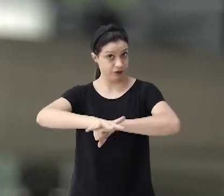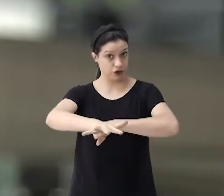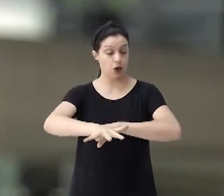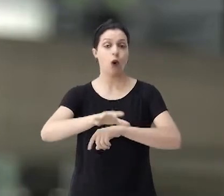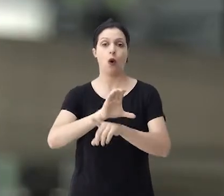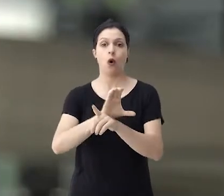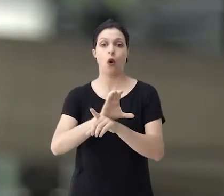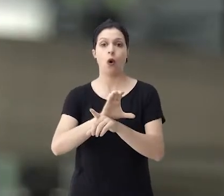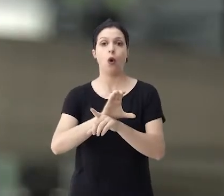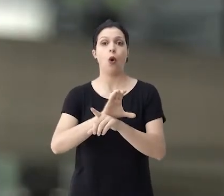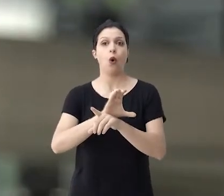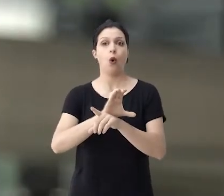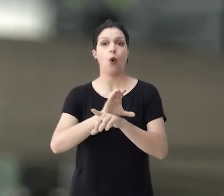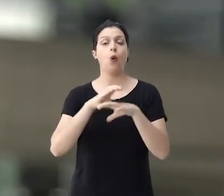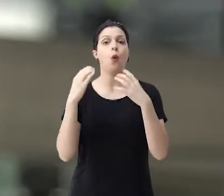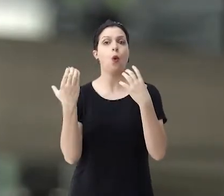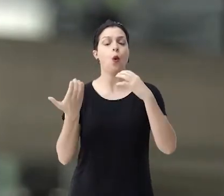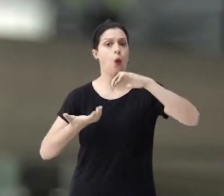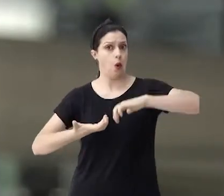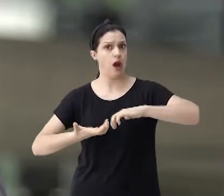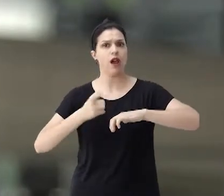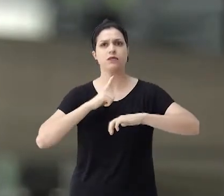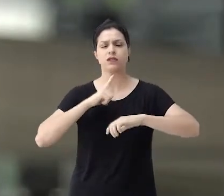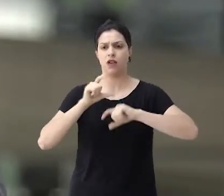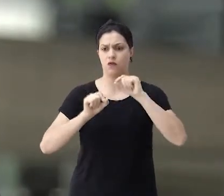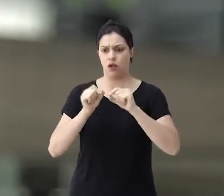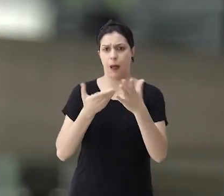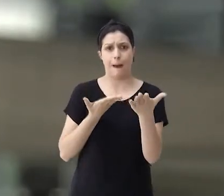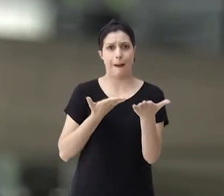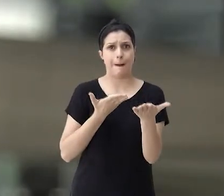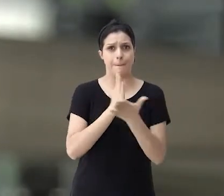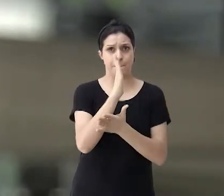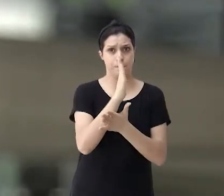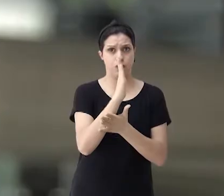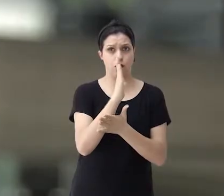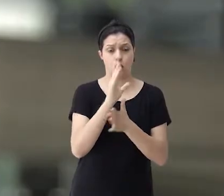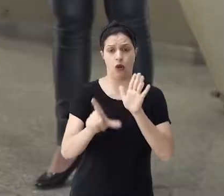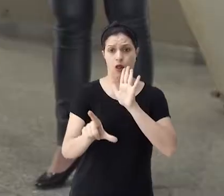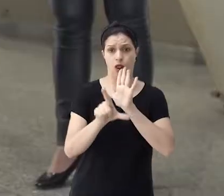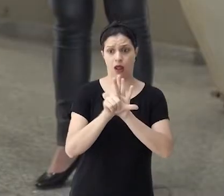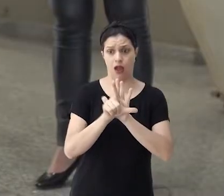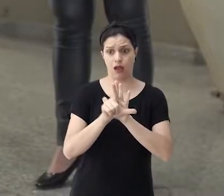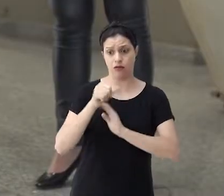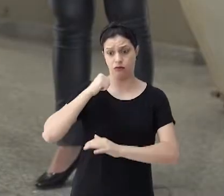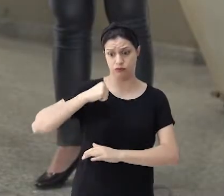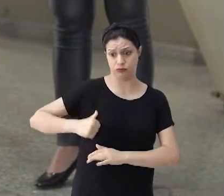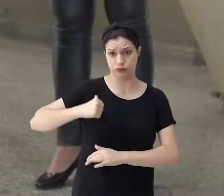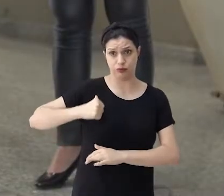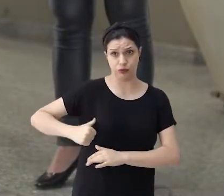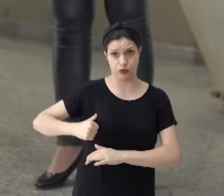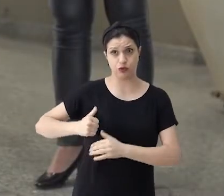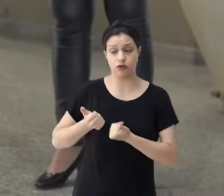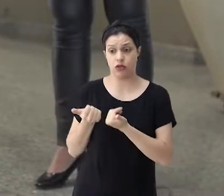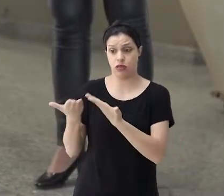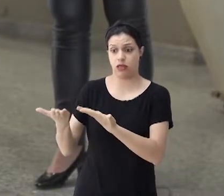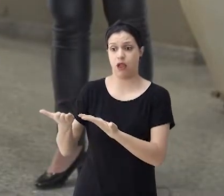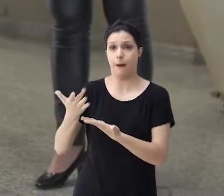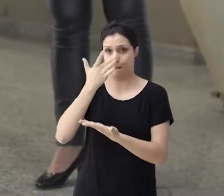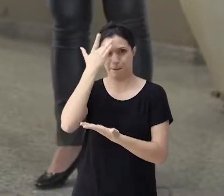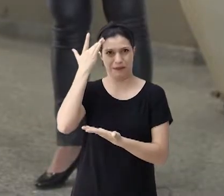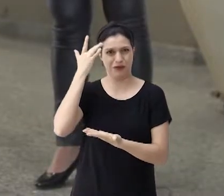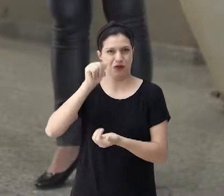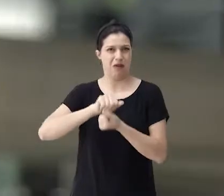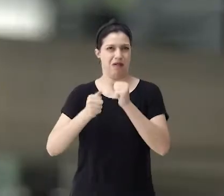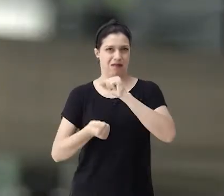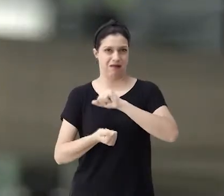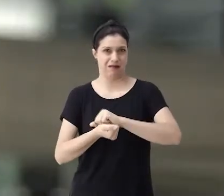da pandemia, o Congresso aprovou Lei de Auxílio Emergencial para Artistas, que ficou conhecida como Aldir